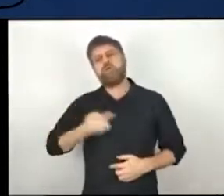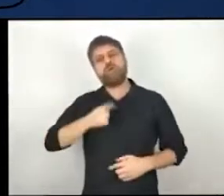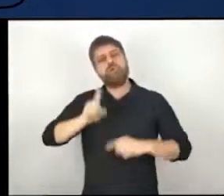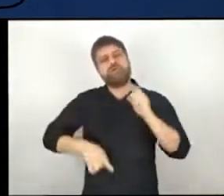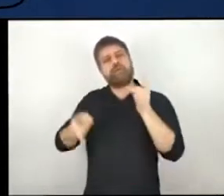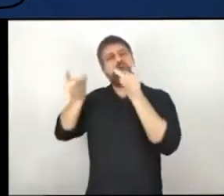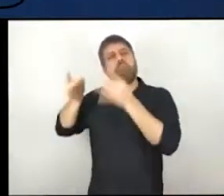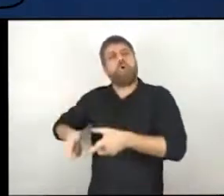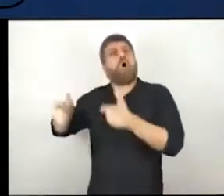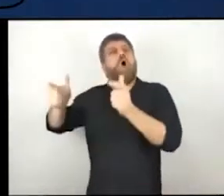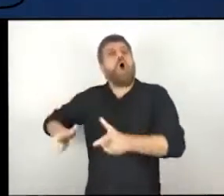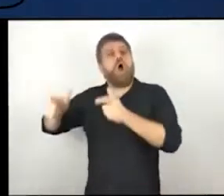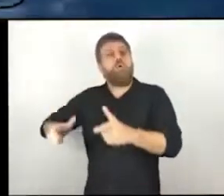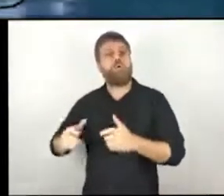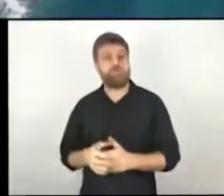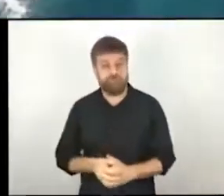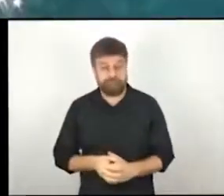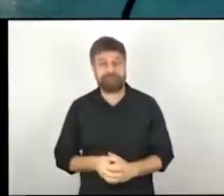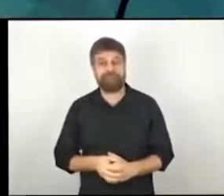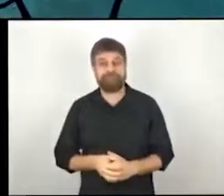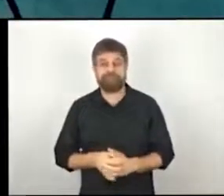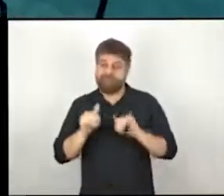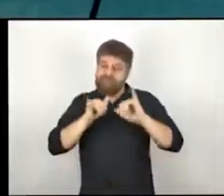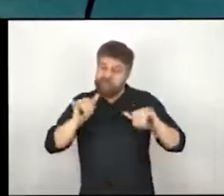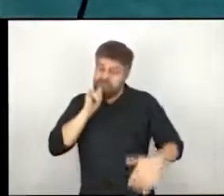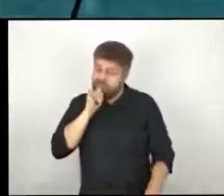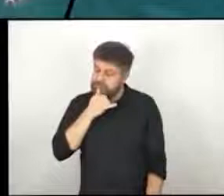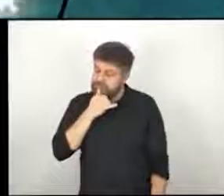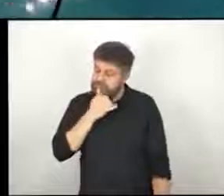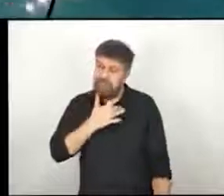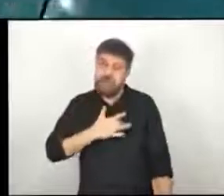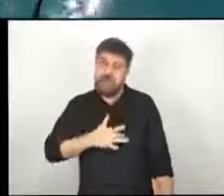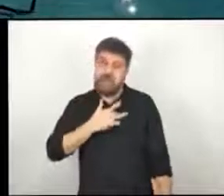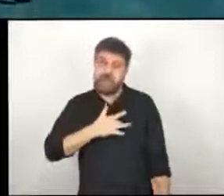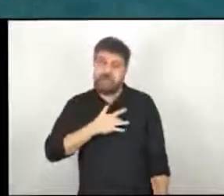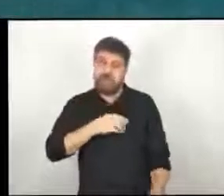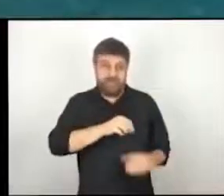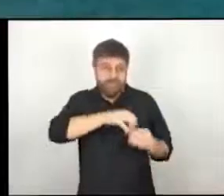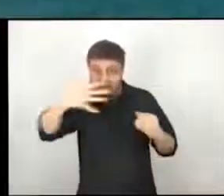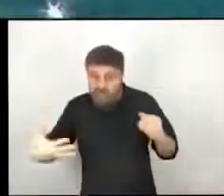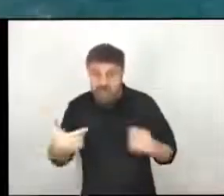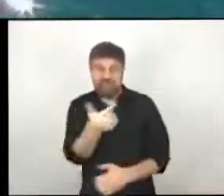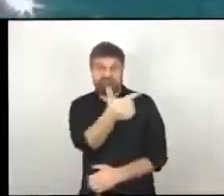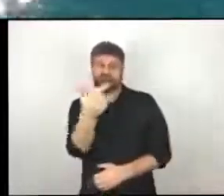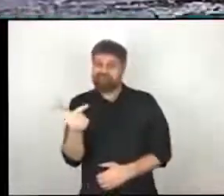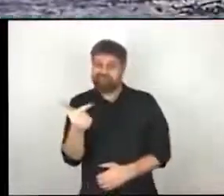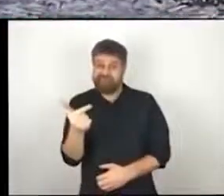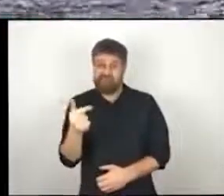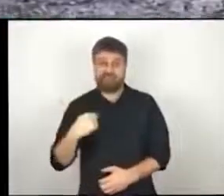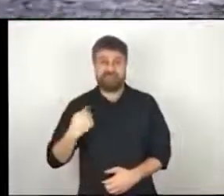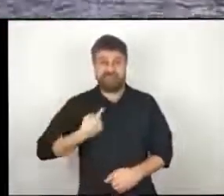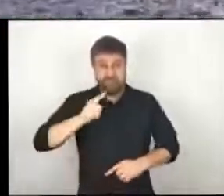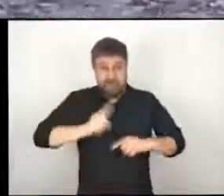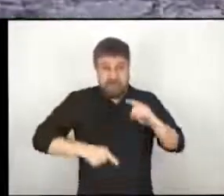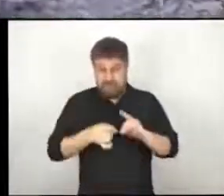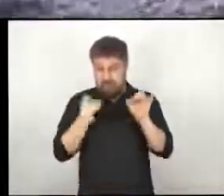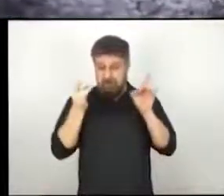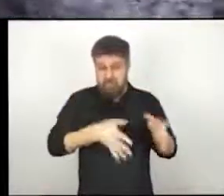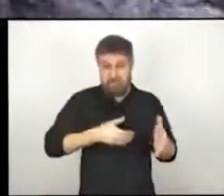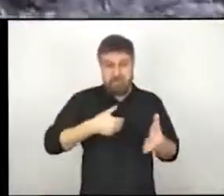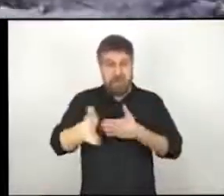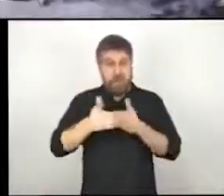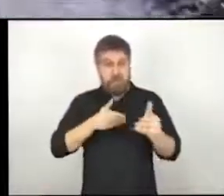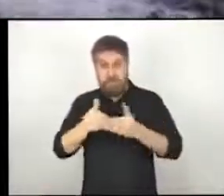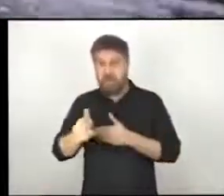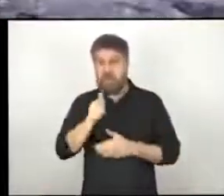os nossos produtos depois que a gente joga fora? Eu sinto te informar, mas o fora não existe. Os nossos resíduos